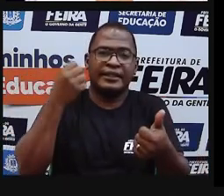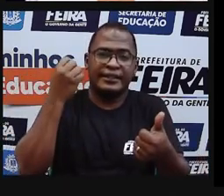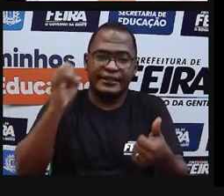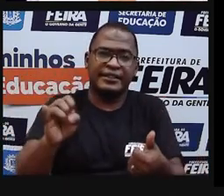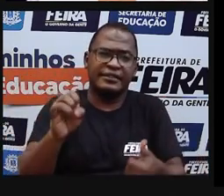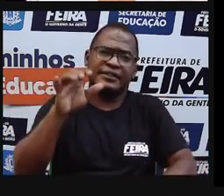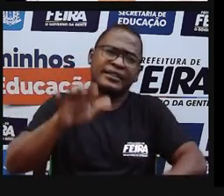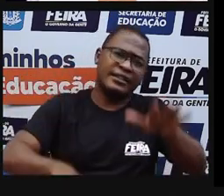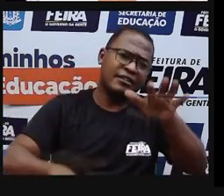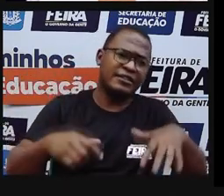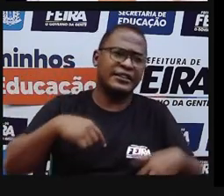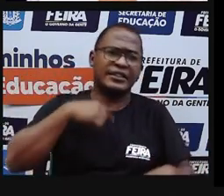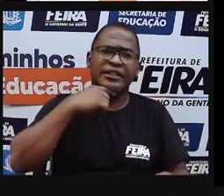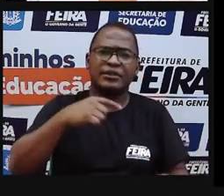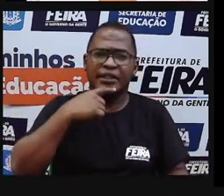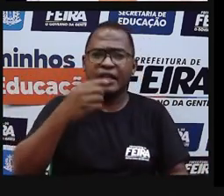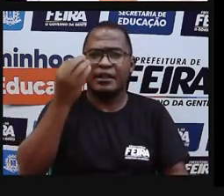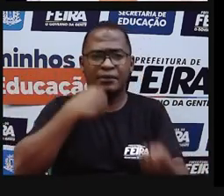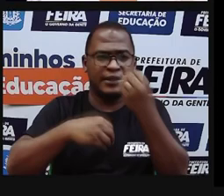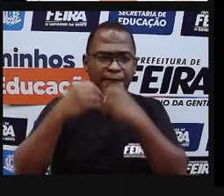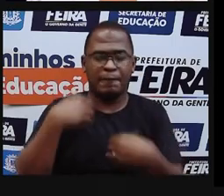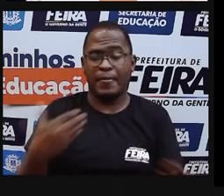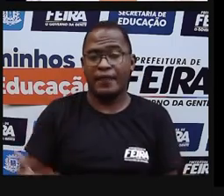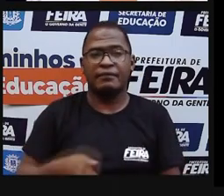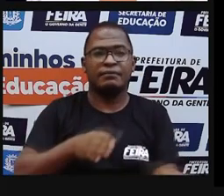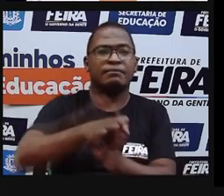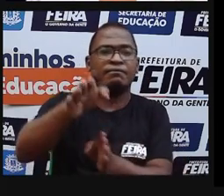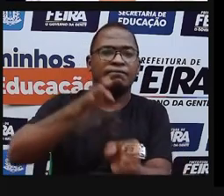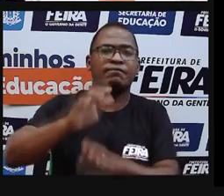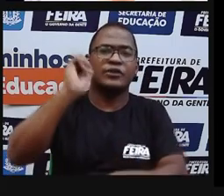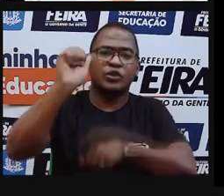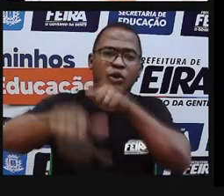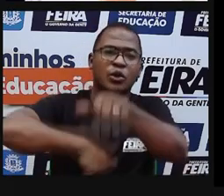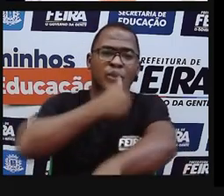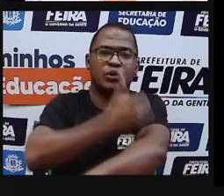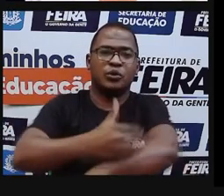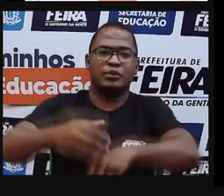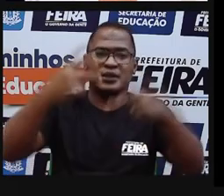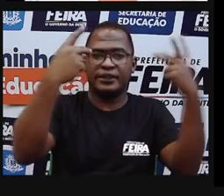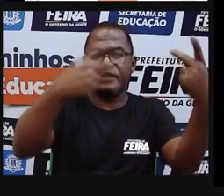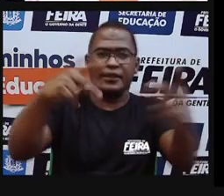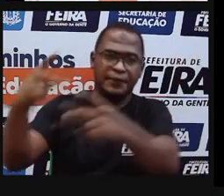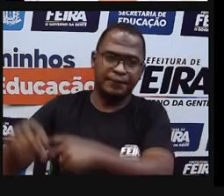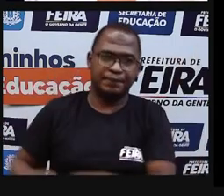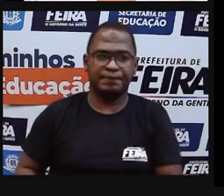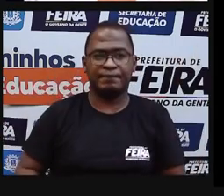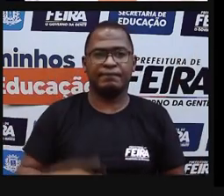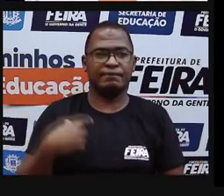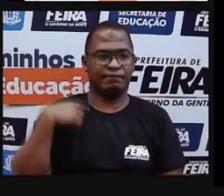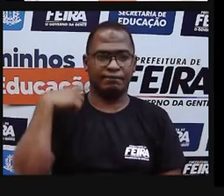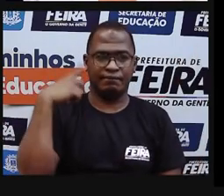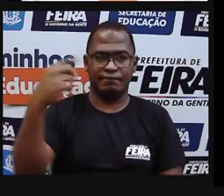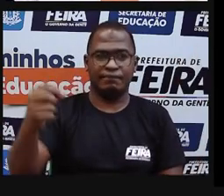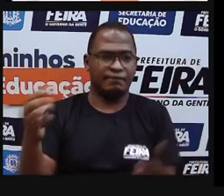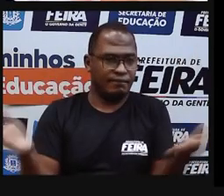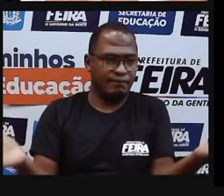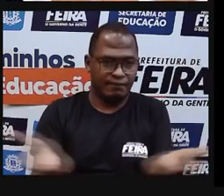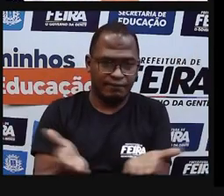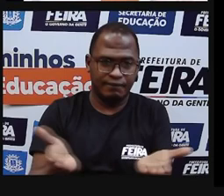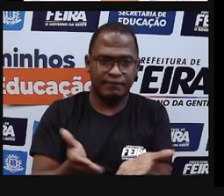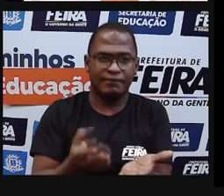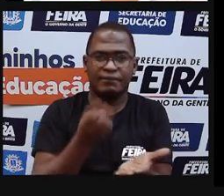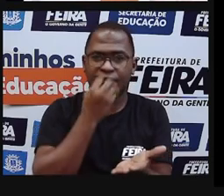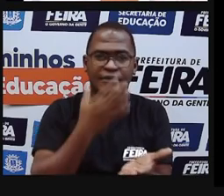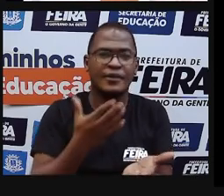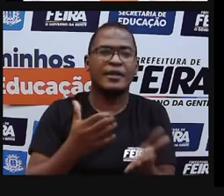a partir de hoje melhorando e mudando seus hábitos alimentares, tá? Eu me despeço de vocês por hoje. Peço que se